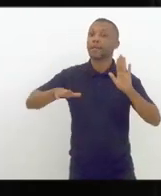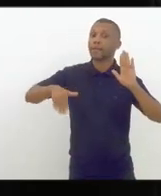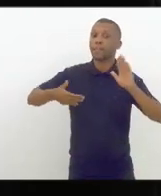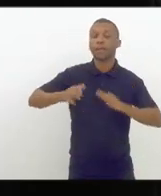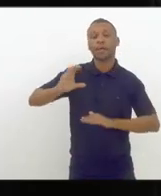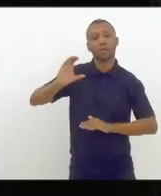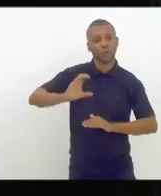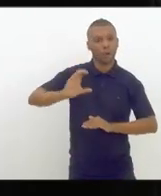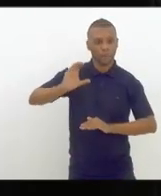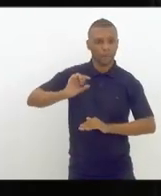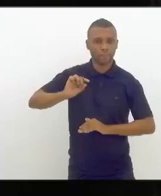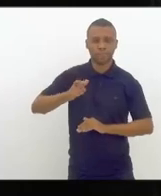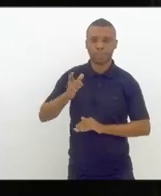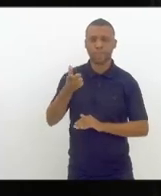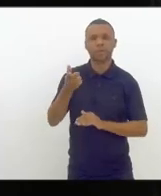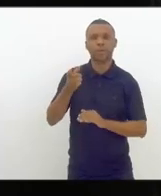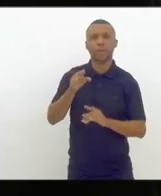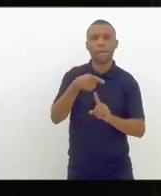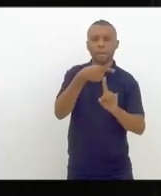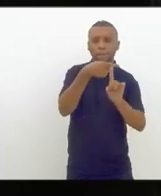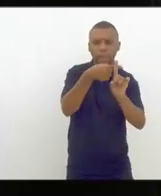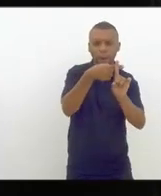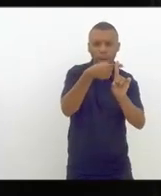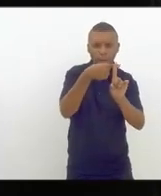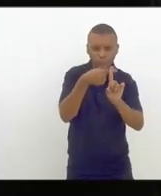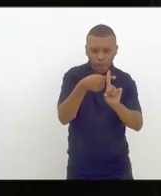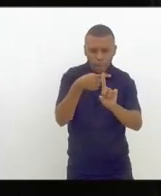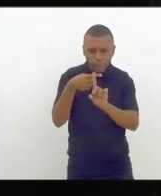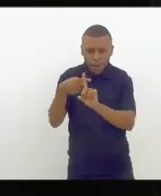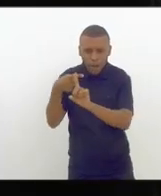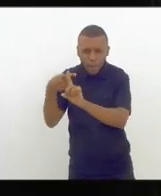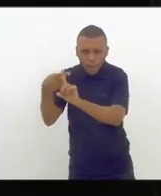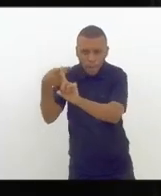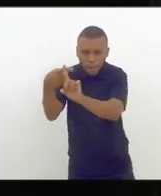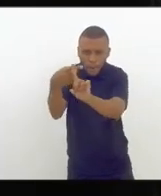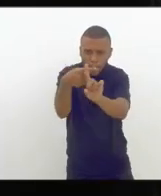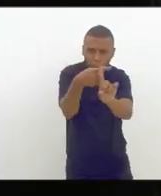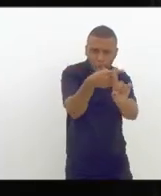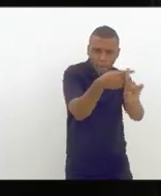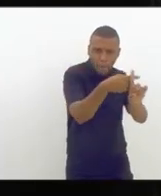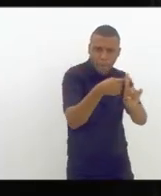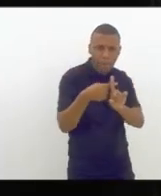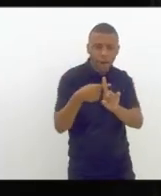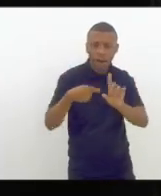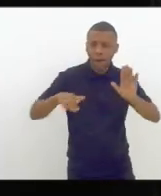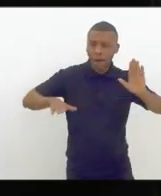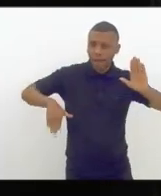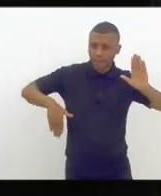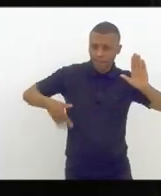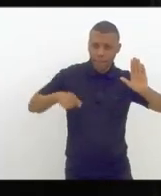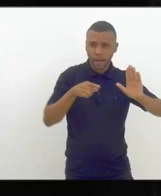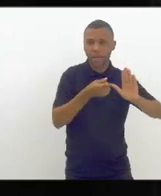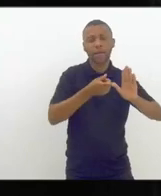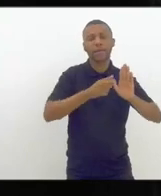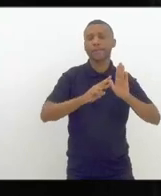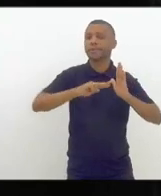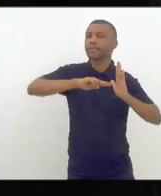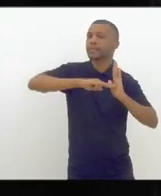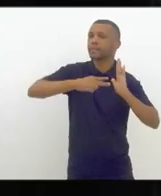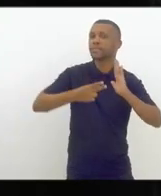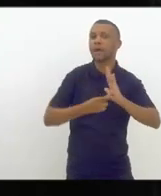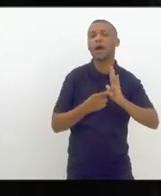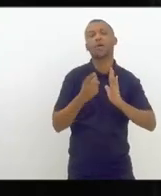Copacabana, colocando, hasteando as cruzes que representavam ali